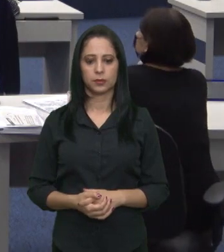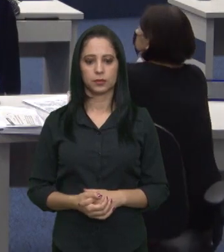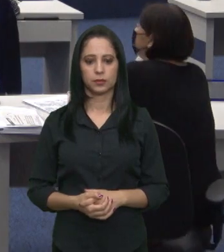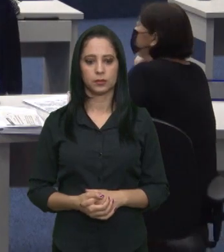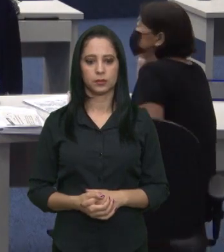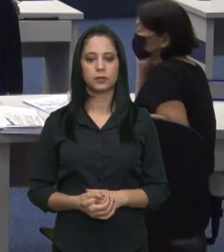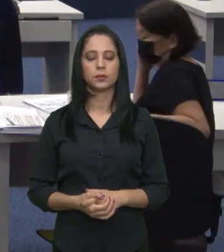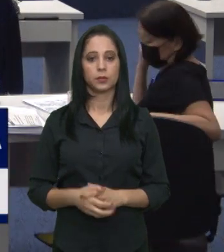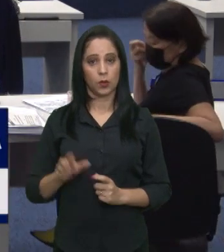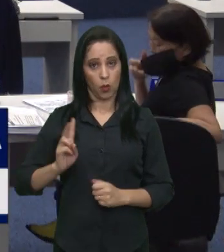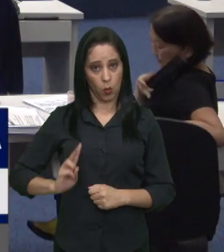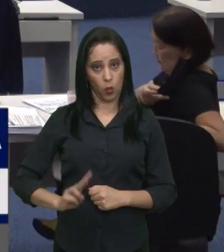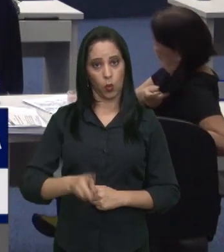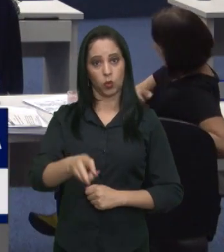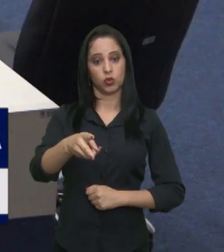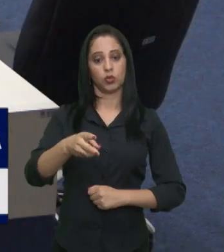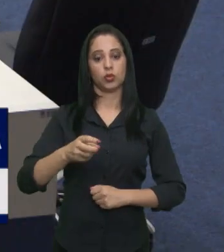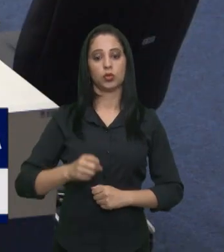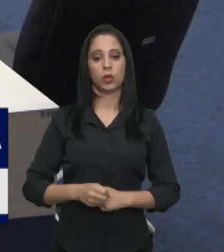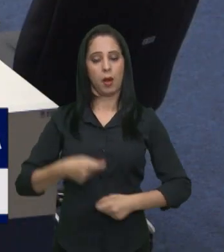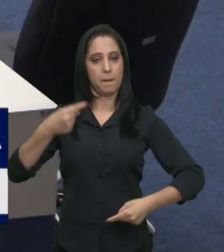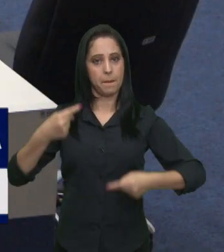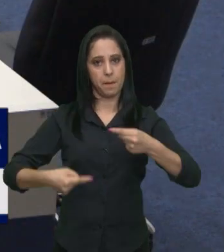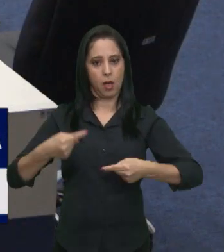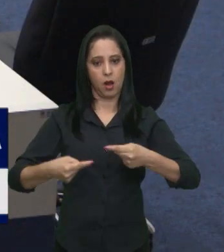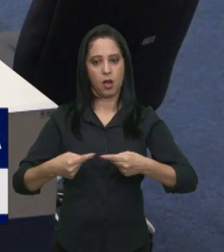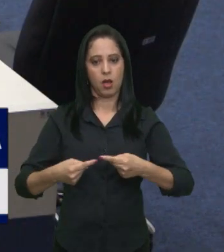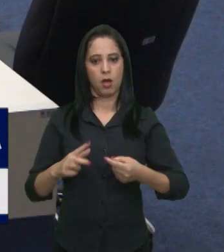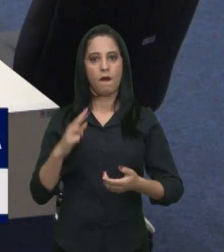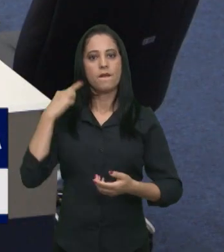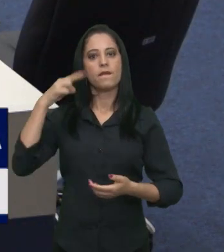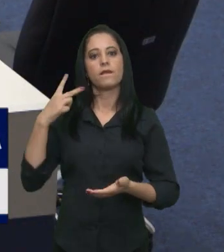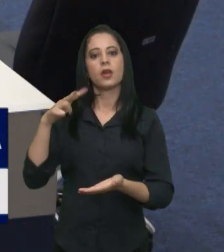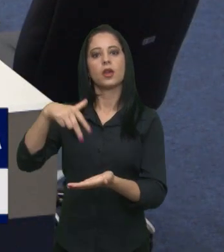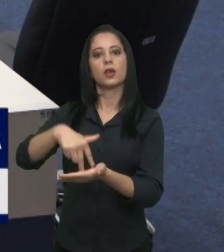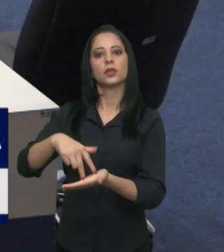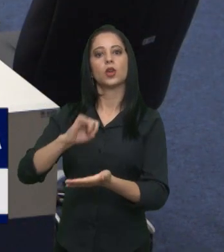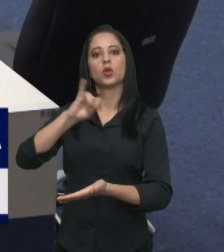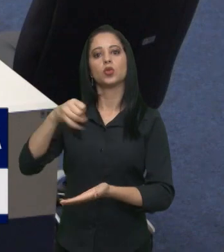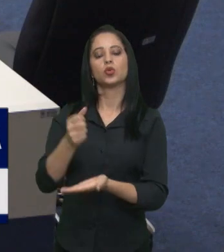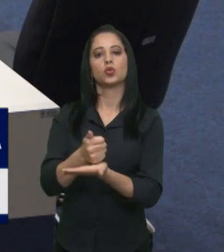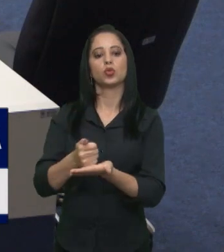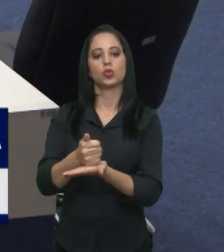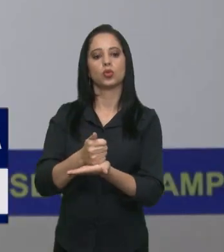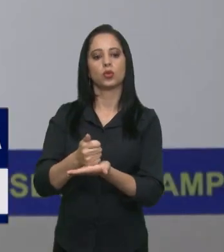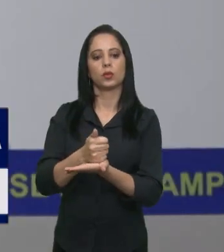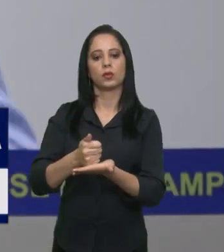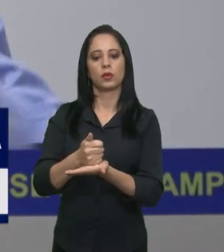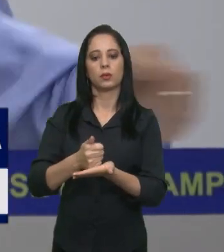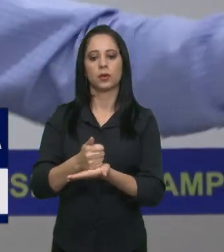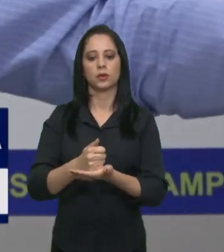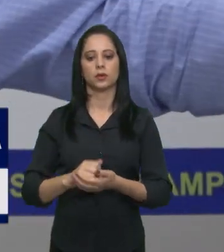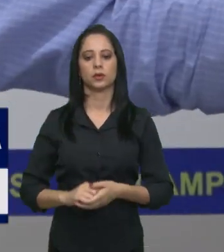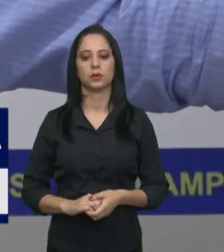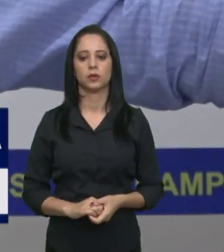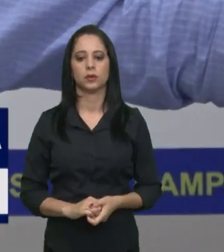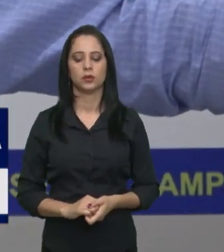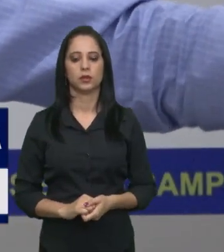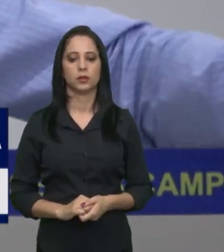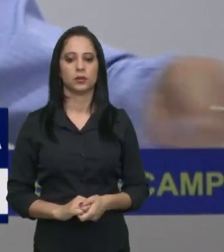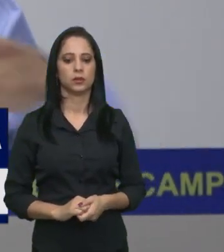Dando sequência, então, ao processo de discussão, o próximo vereador inscrito é o vereador Júnior, da farmácia. É 15 também,